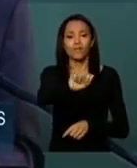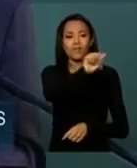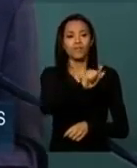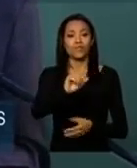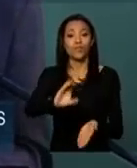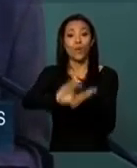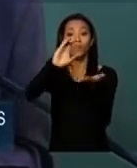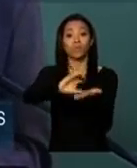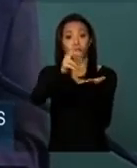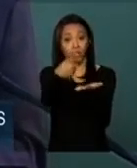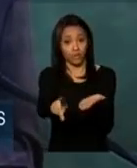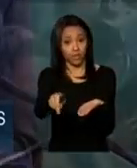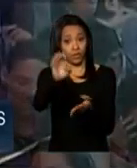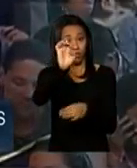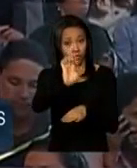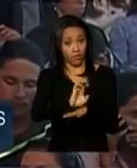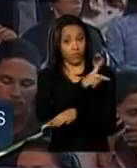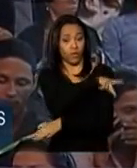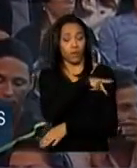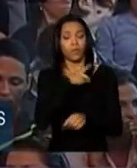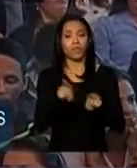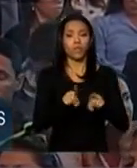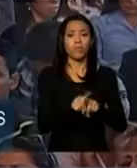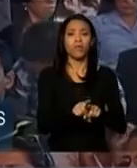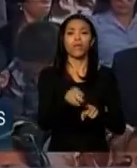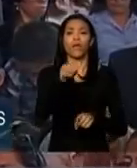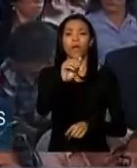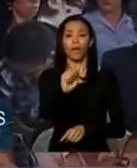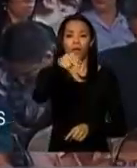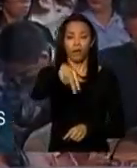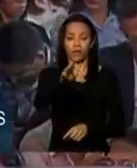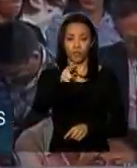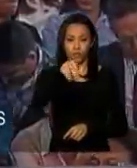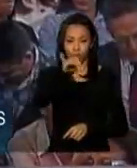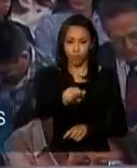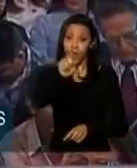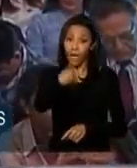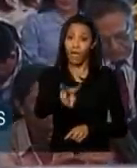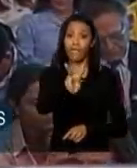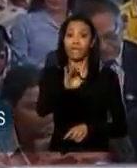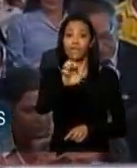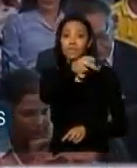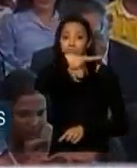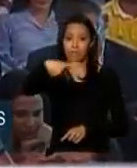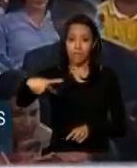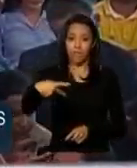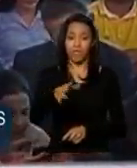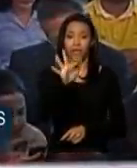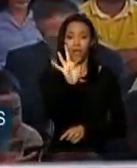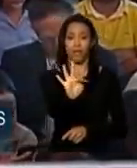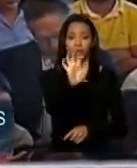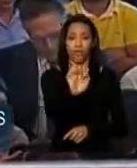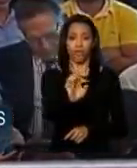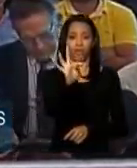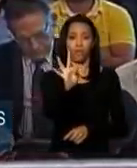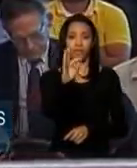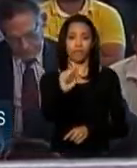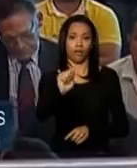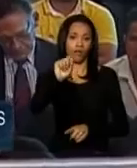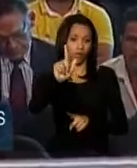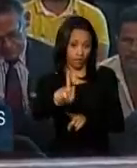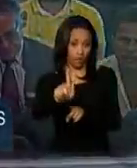Piauí. Cumprimentar também o Antônio José da Rocha Oliveira, vice-presidente da FETAG aqui do Piauí, da Federação dos